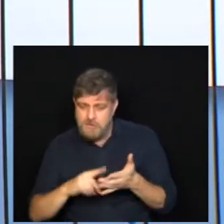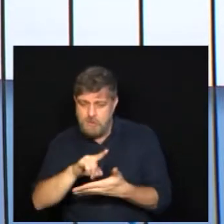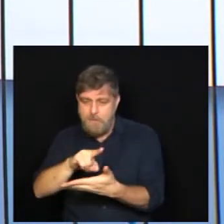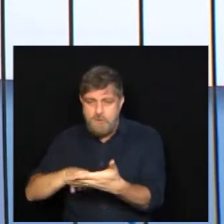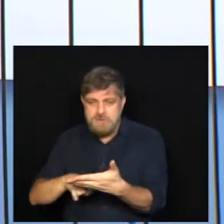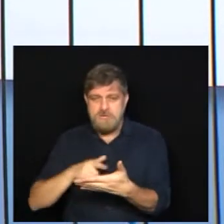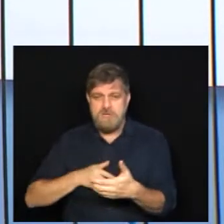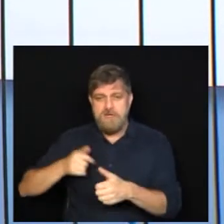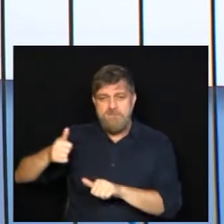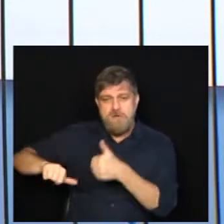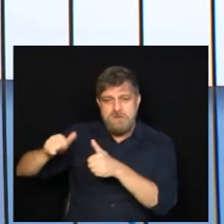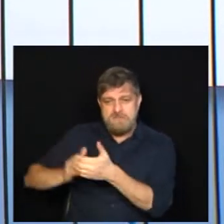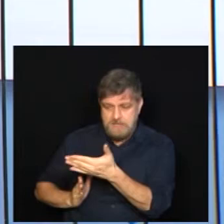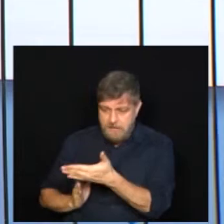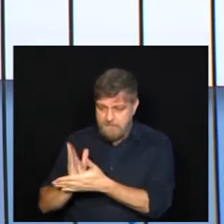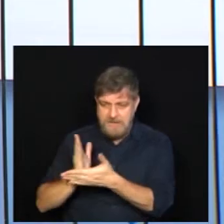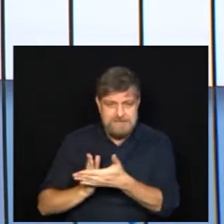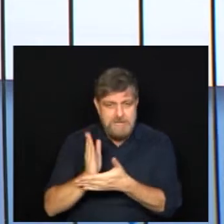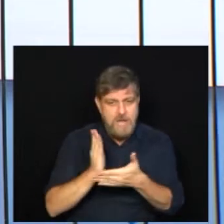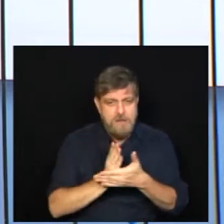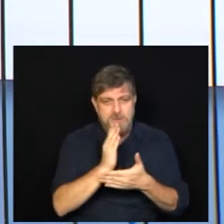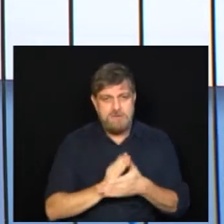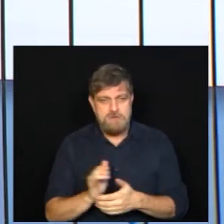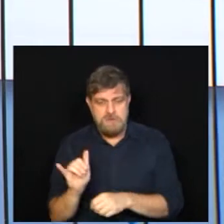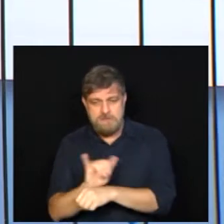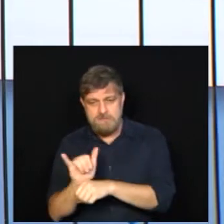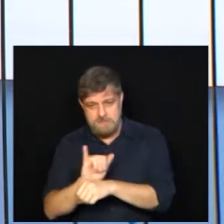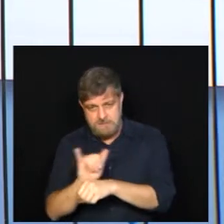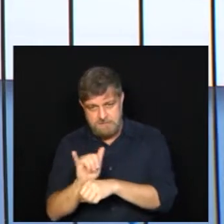que foram aprovados. Então, tudo lá no